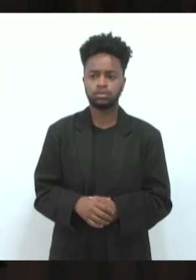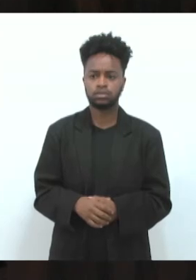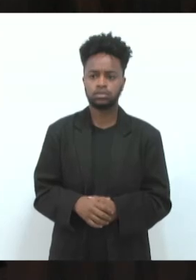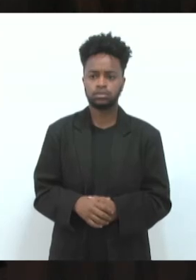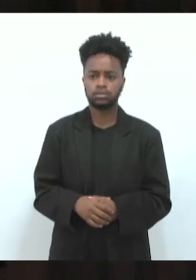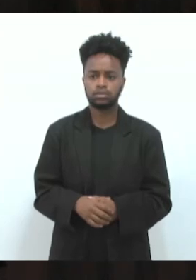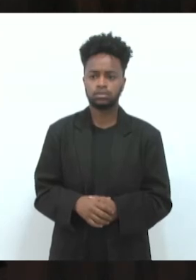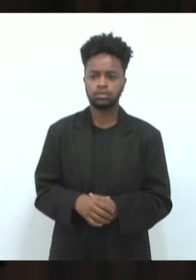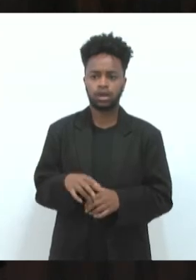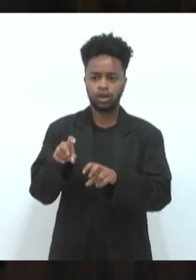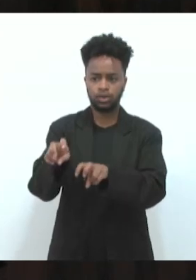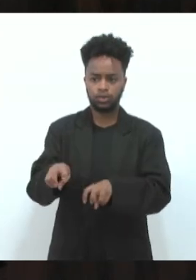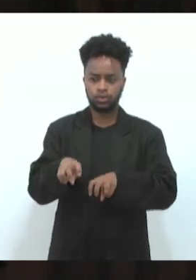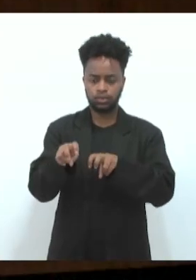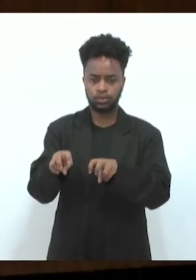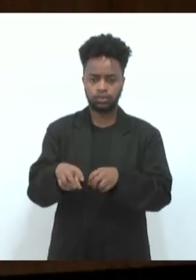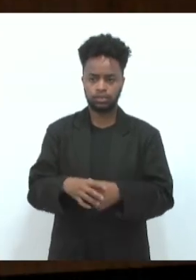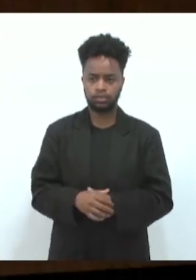Agricultura.